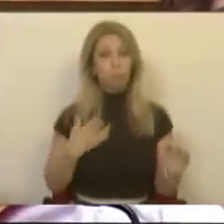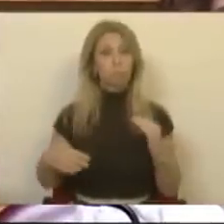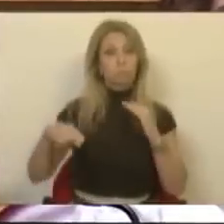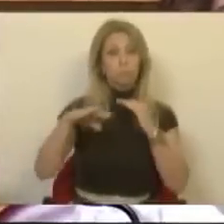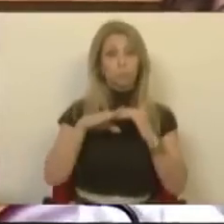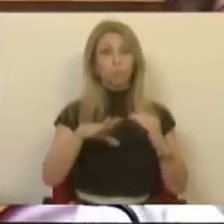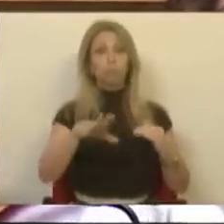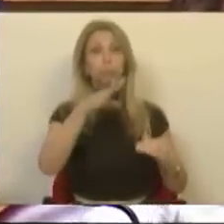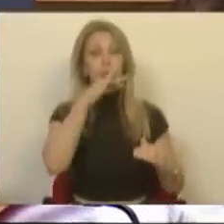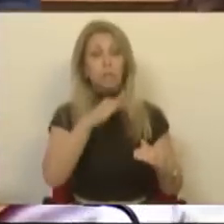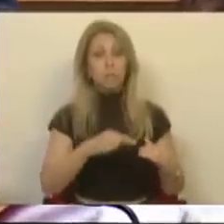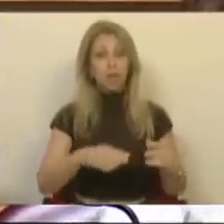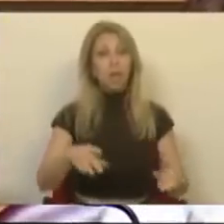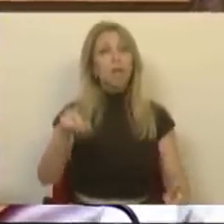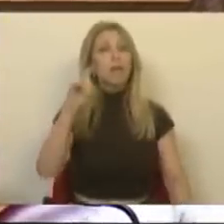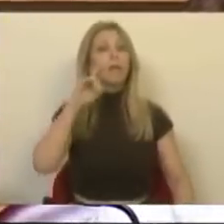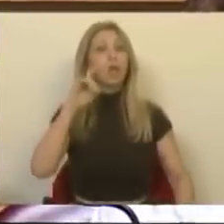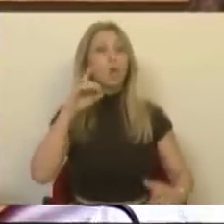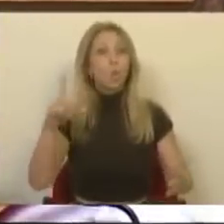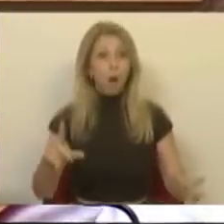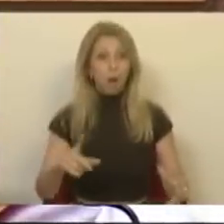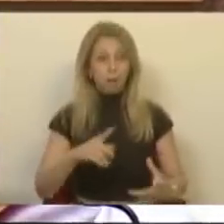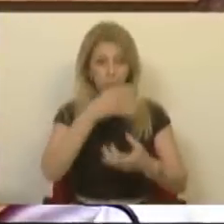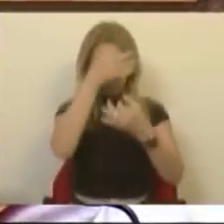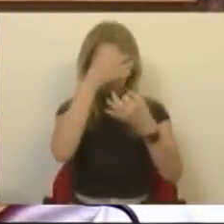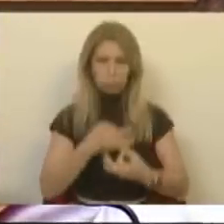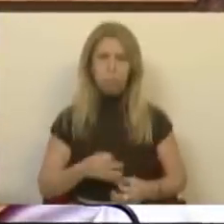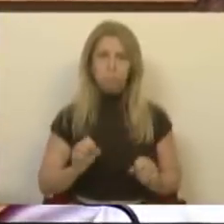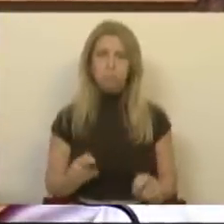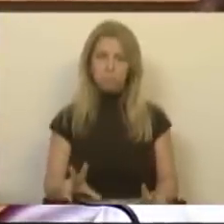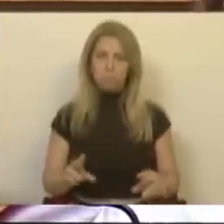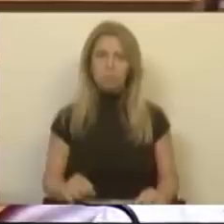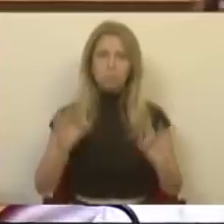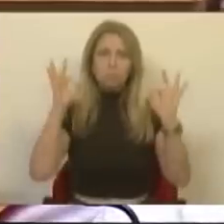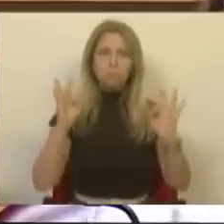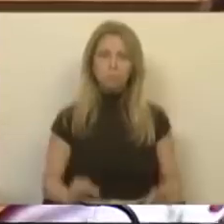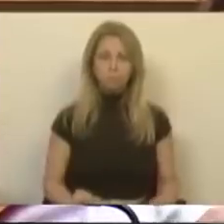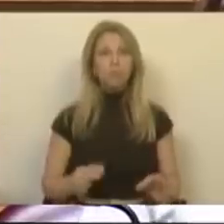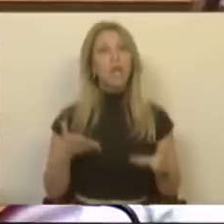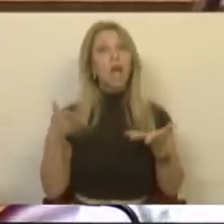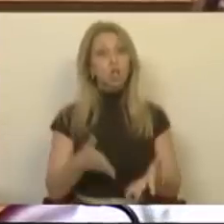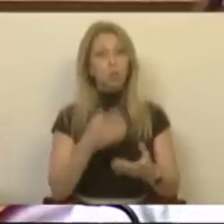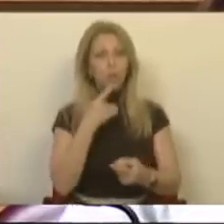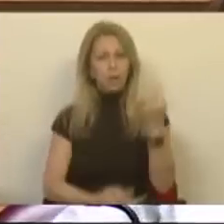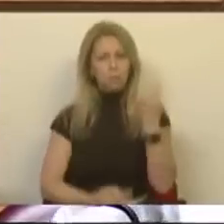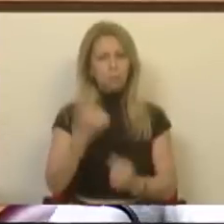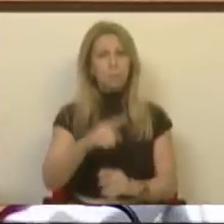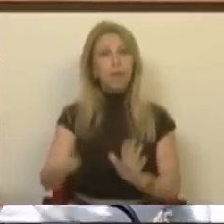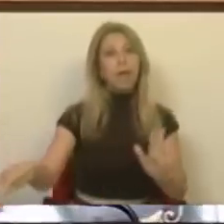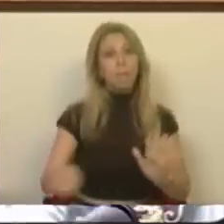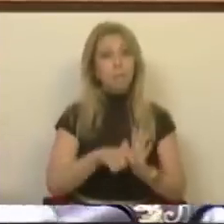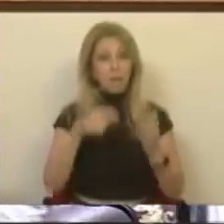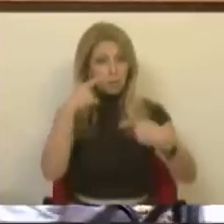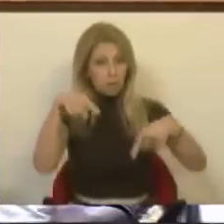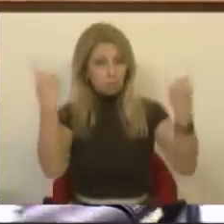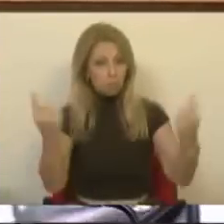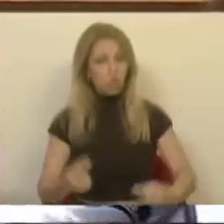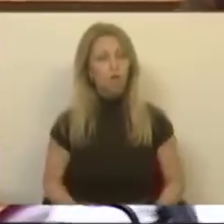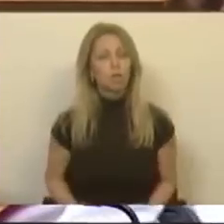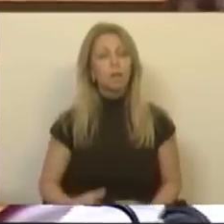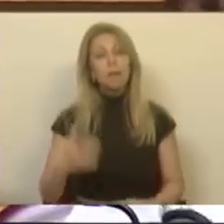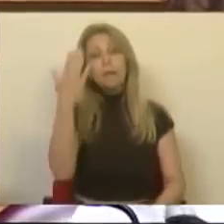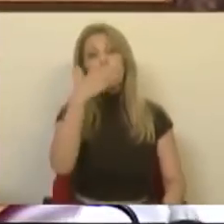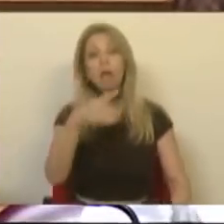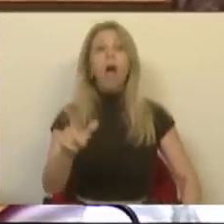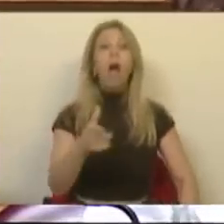e íntegros que ajudaram a denunciar essas ameaças se não tivermos a certeza que